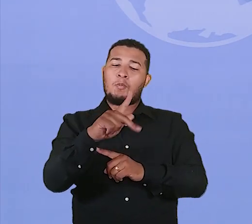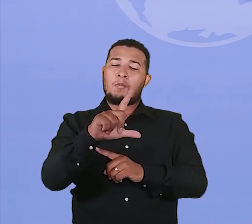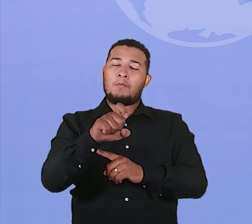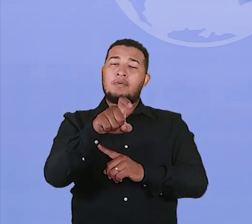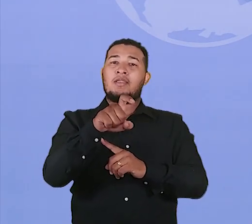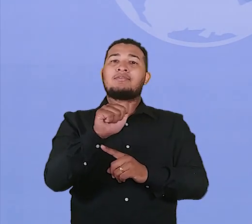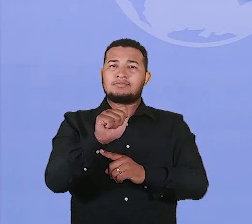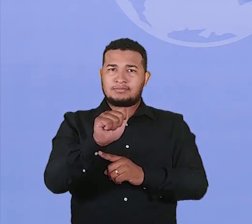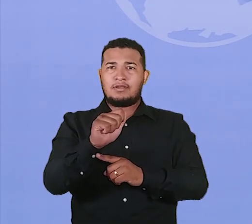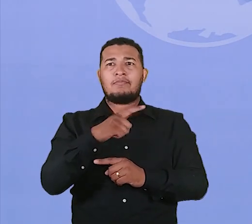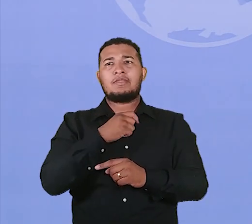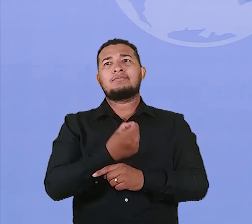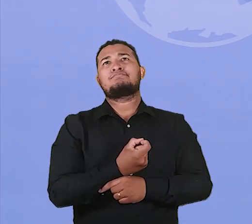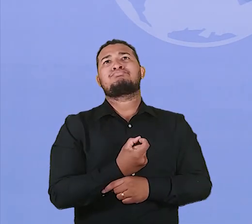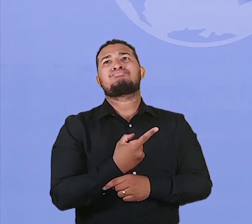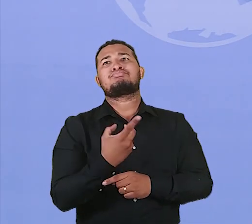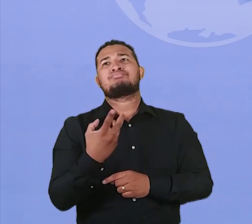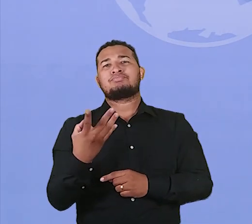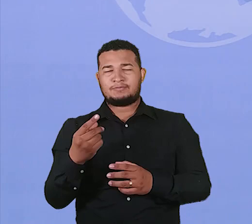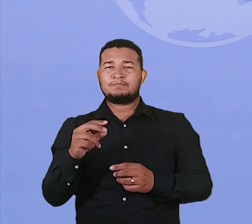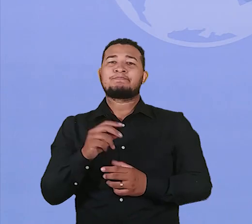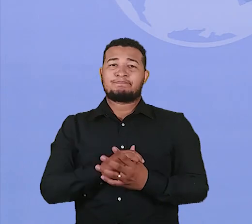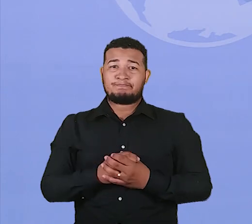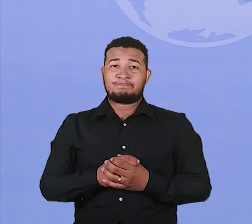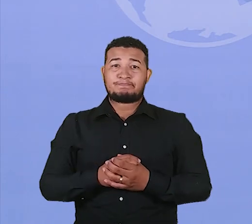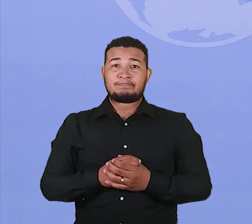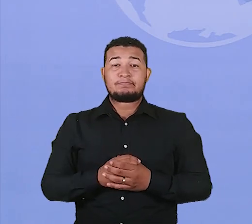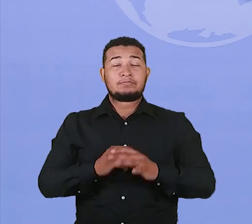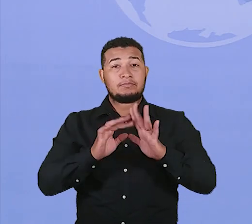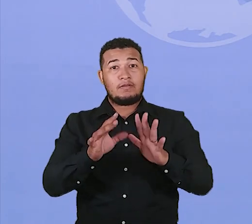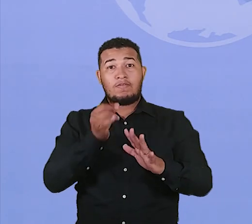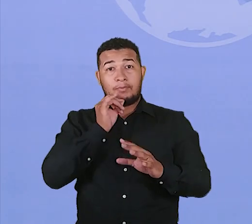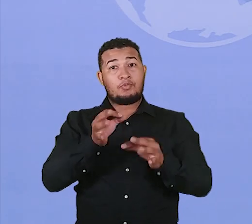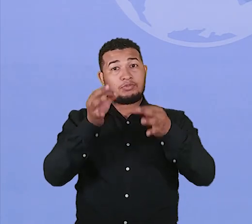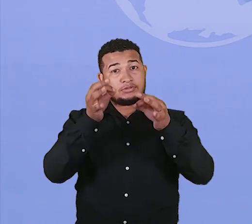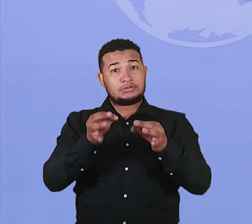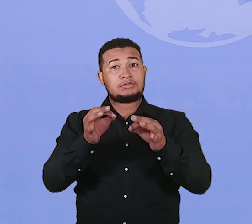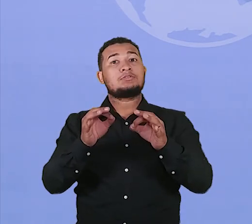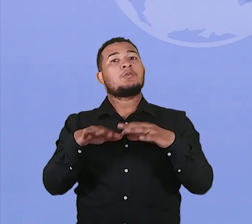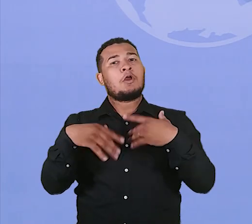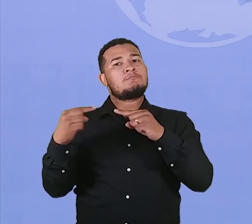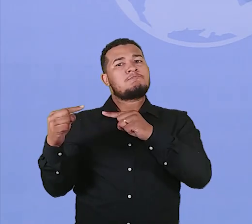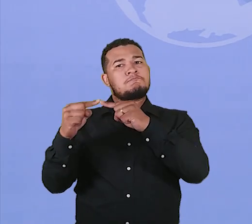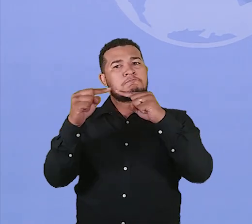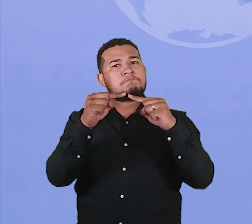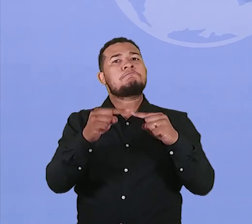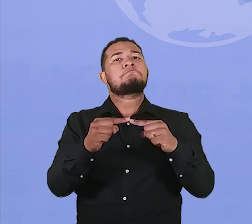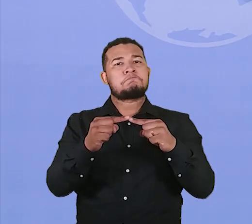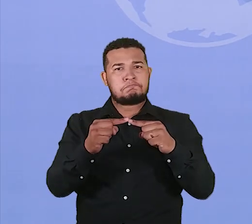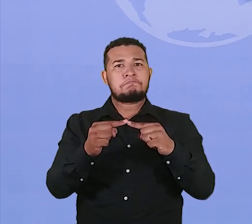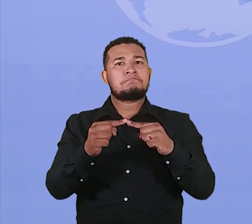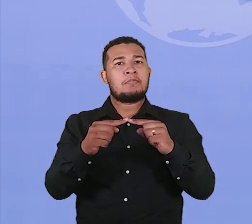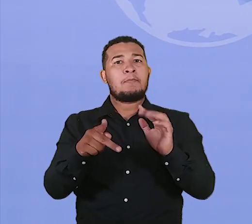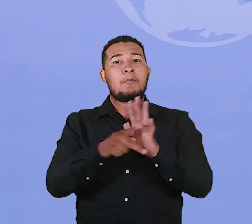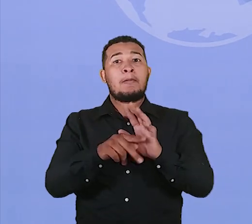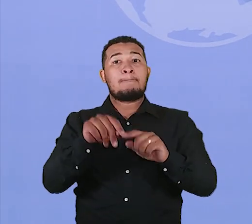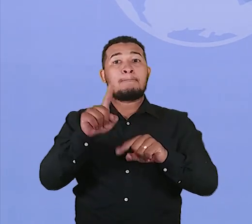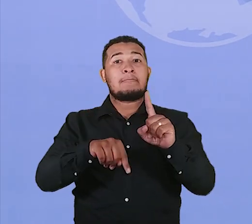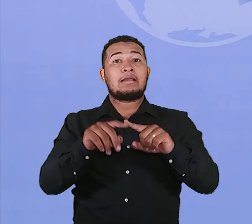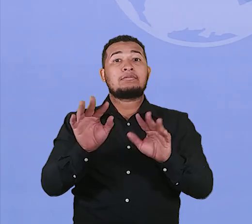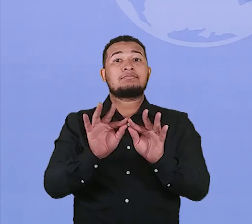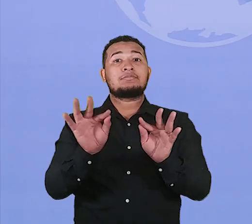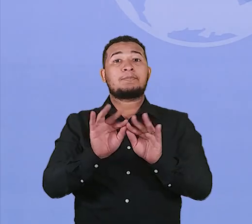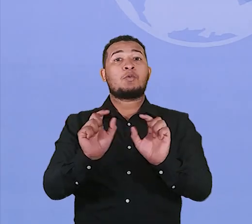complexas que utilizamos várias máquinas simples ali tá e há uma alternativa lhe que se encaixa mais um